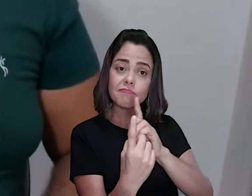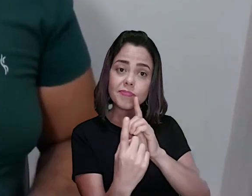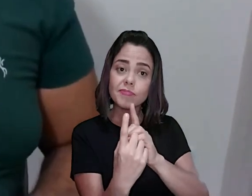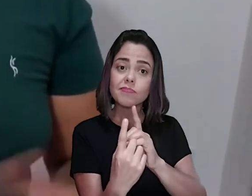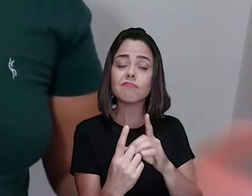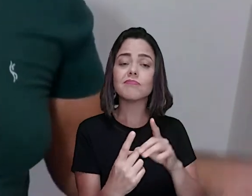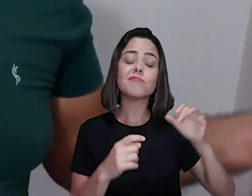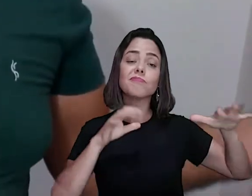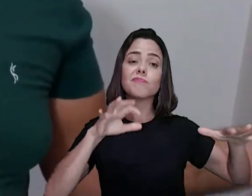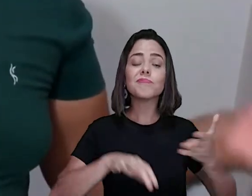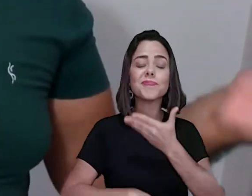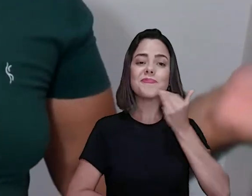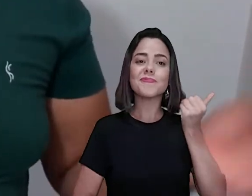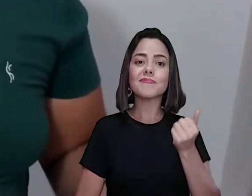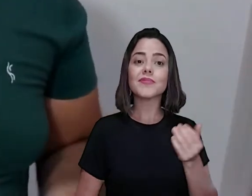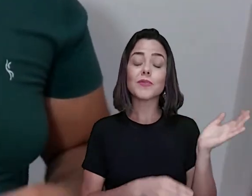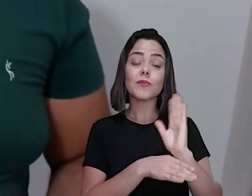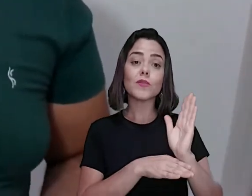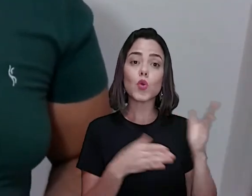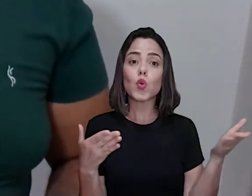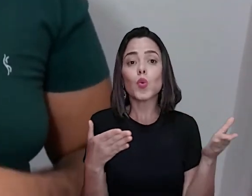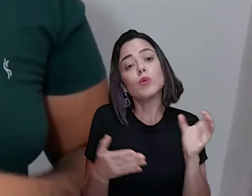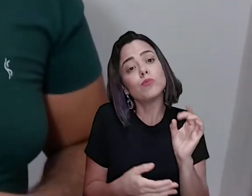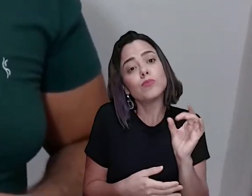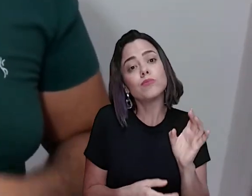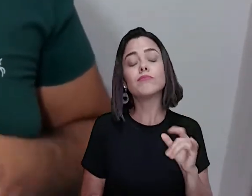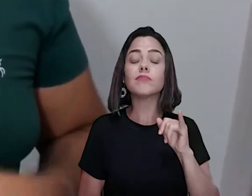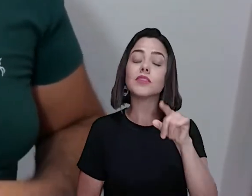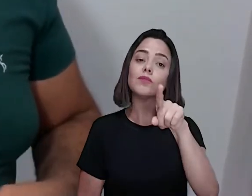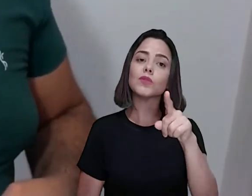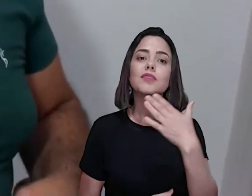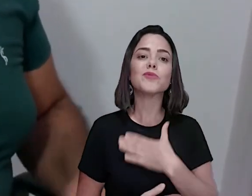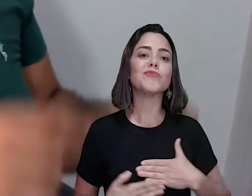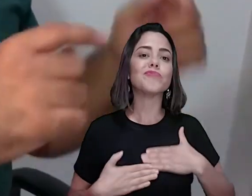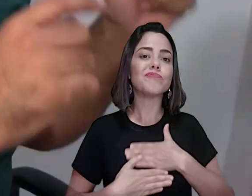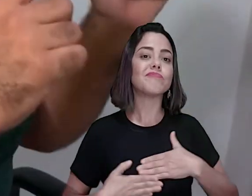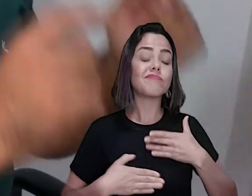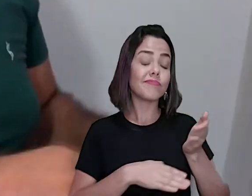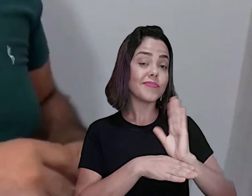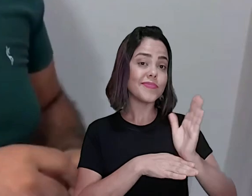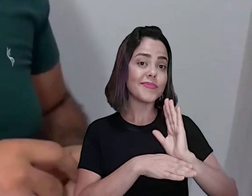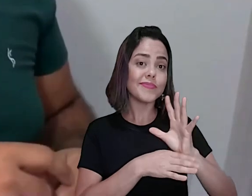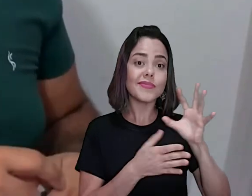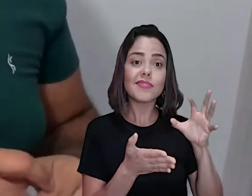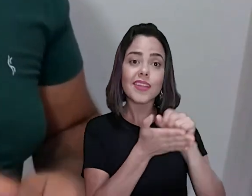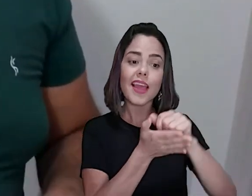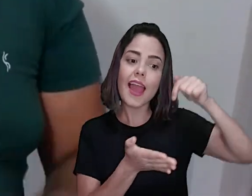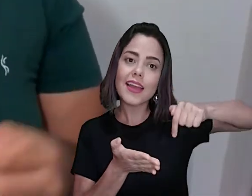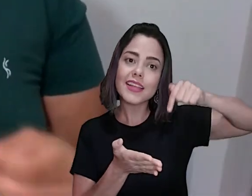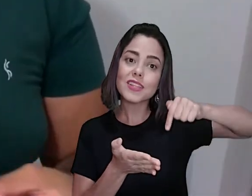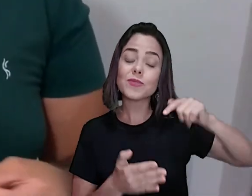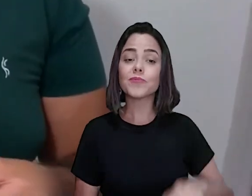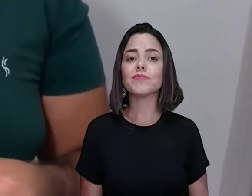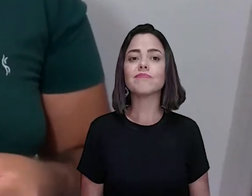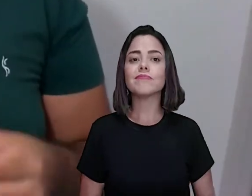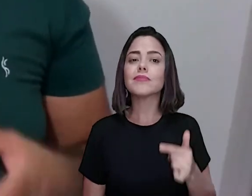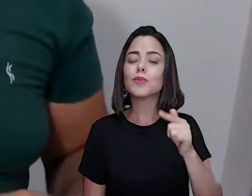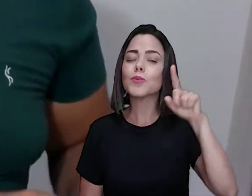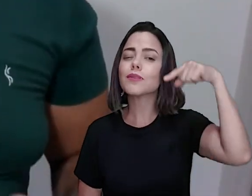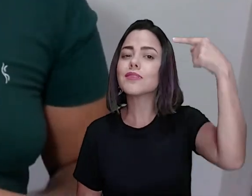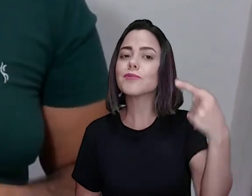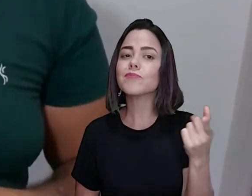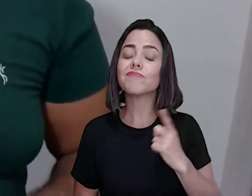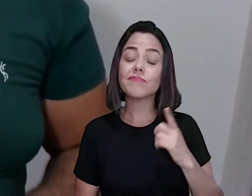2 mundos. Então, para o vídeo de hoje foi isso. Se você gostou desse vídeo, não esqueça de se inscrever aqui embaixo. Semana que vem tem